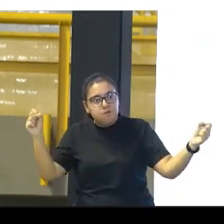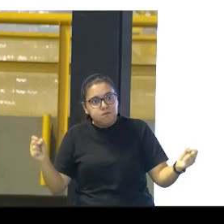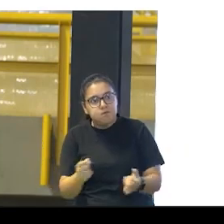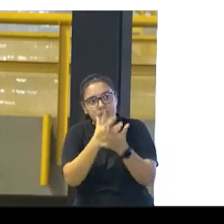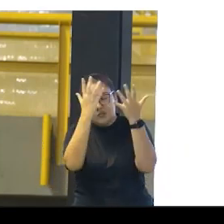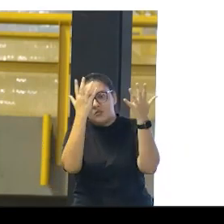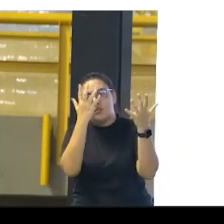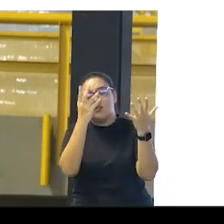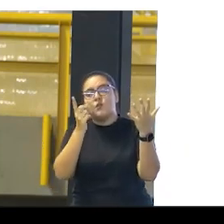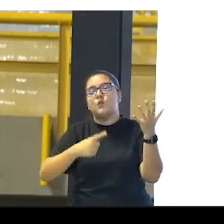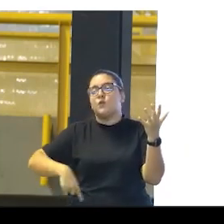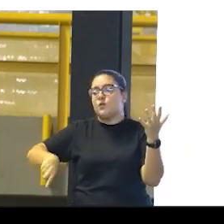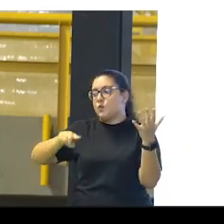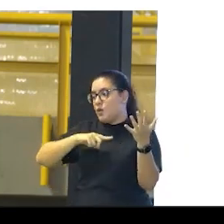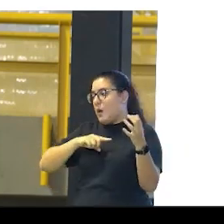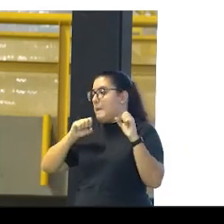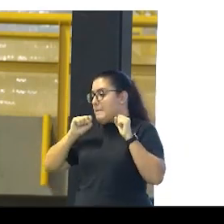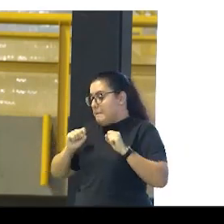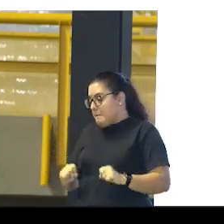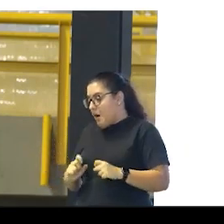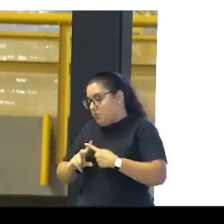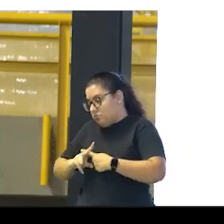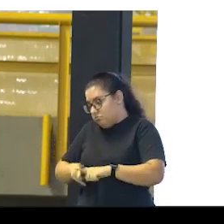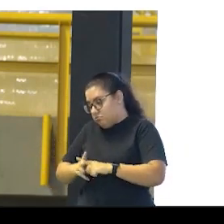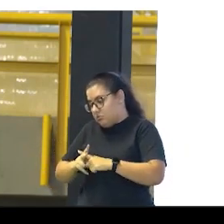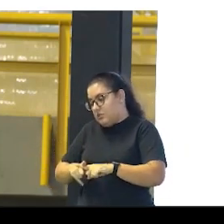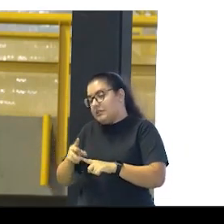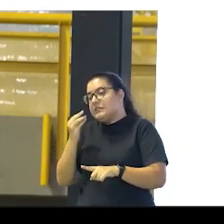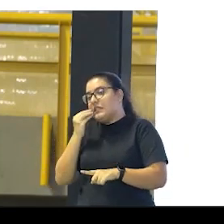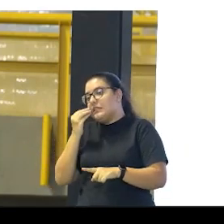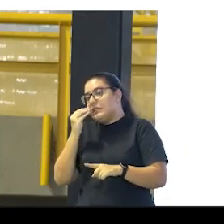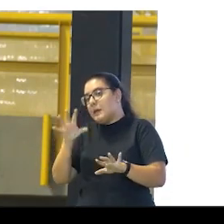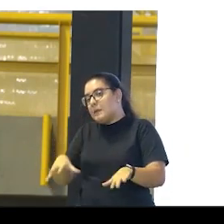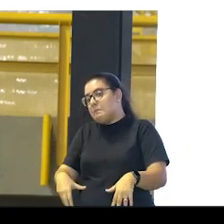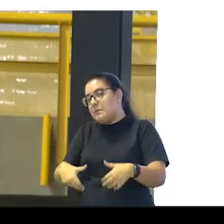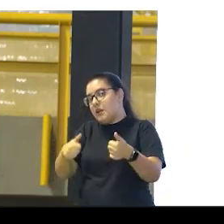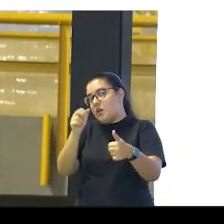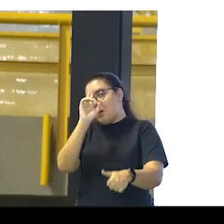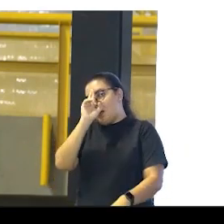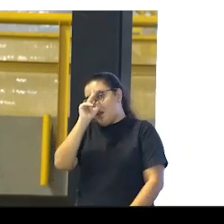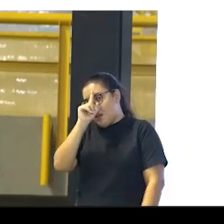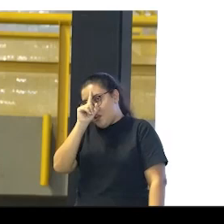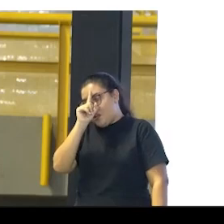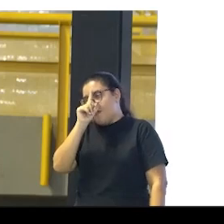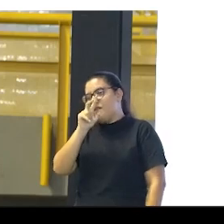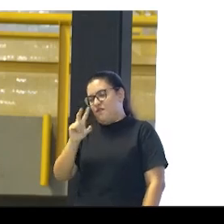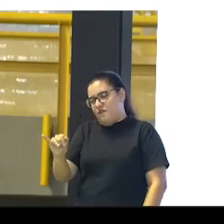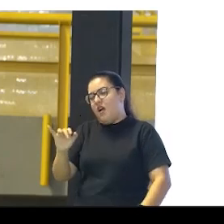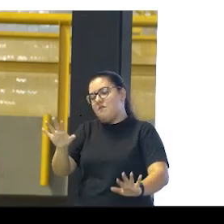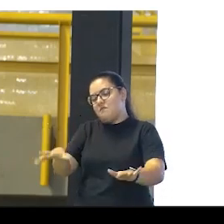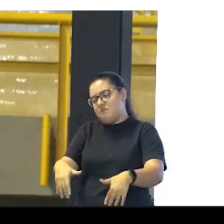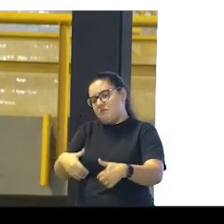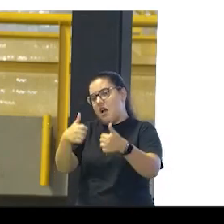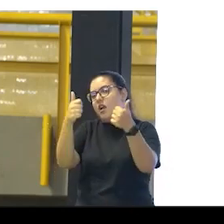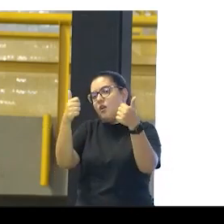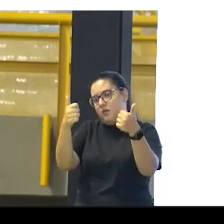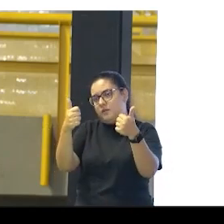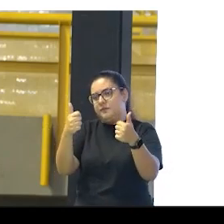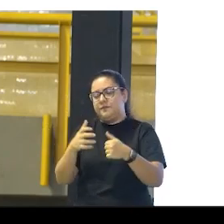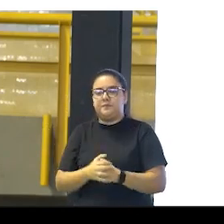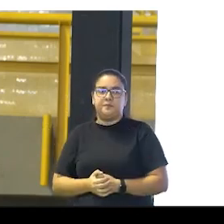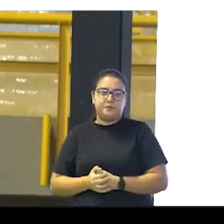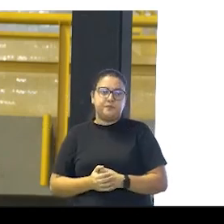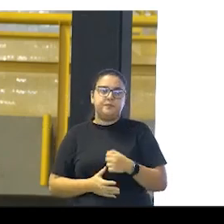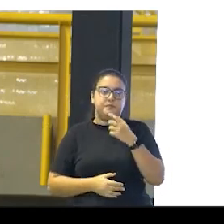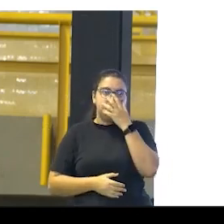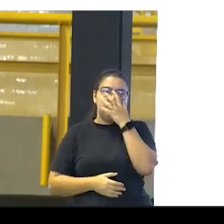a gente possa corrigir erros e tornar aquele segmento mais